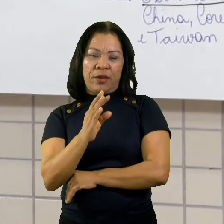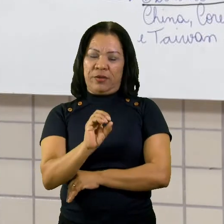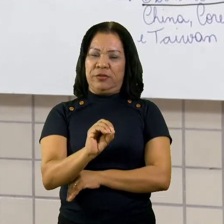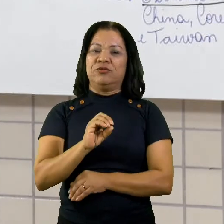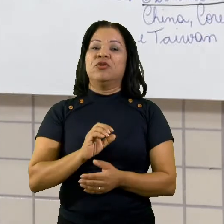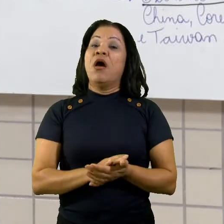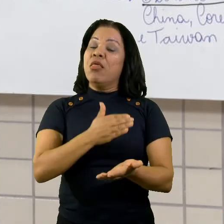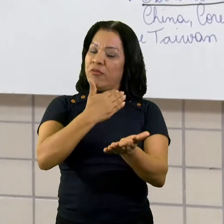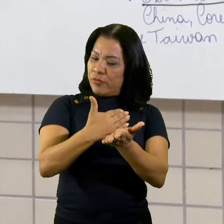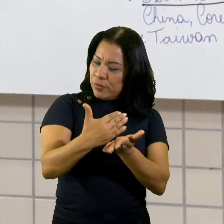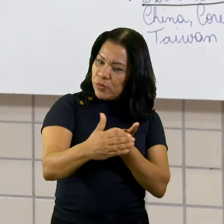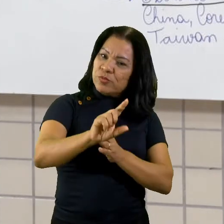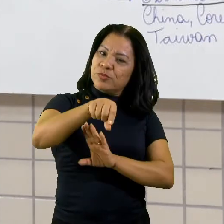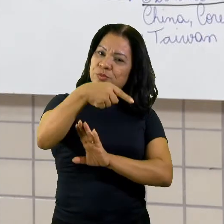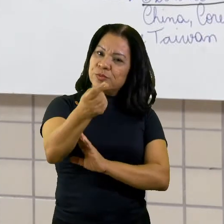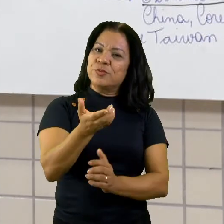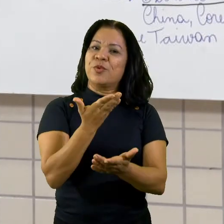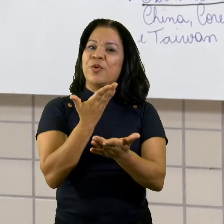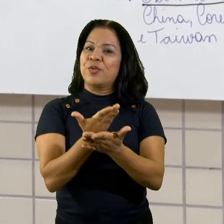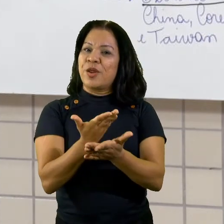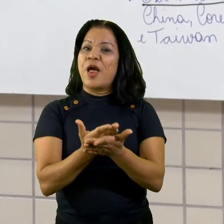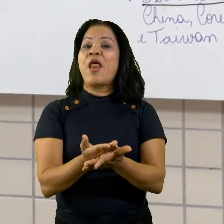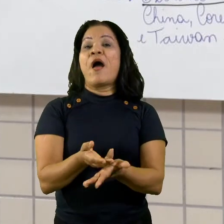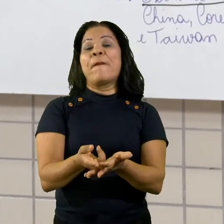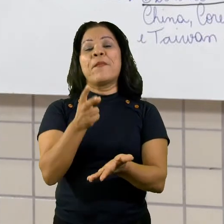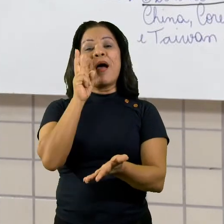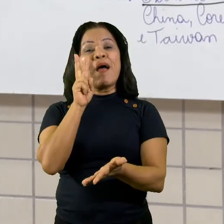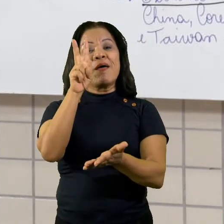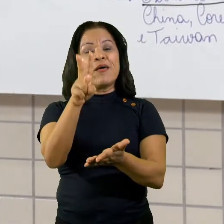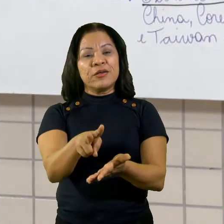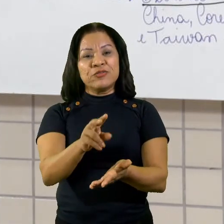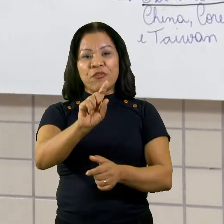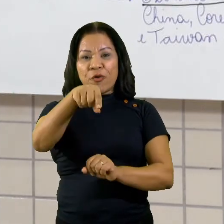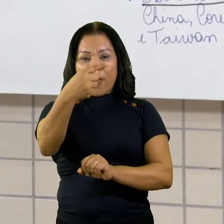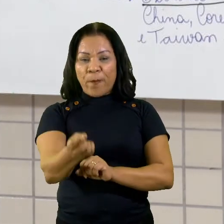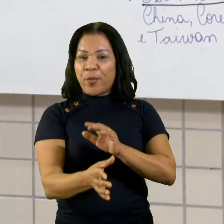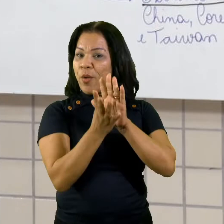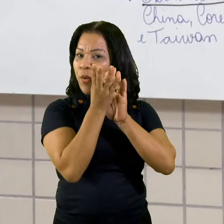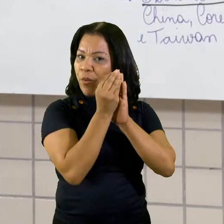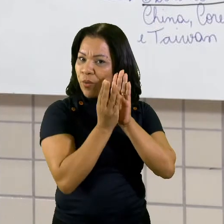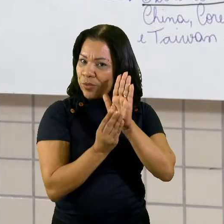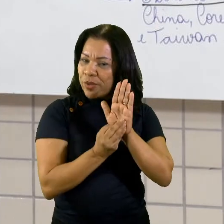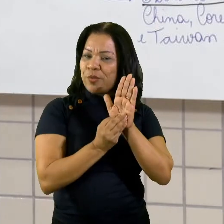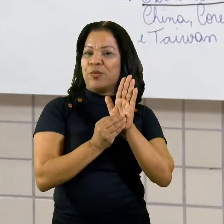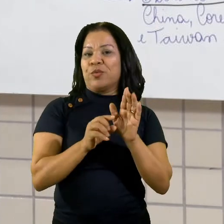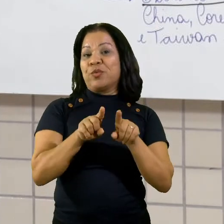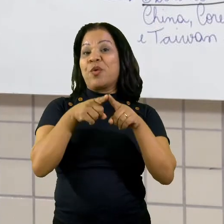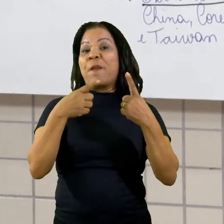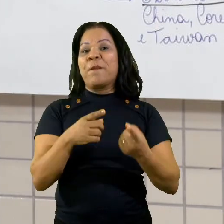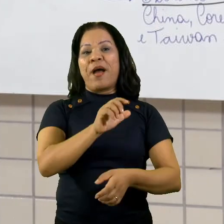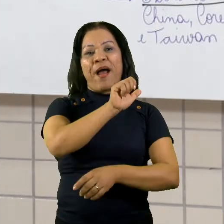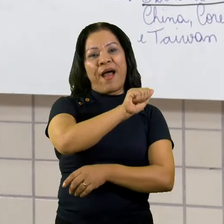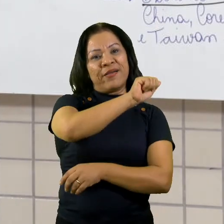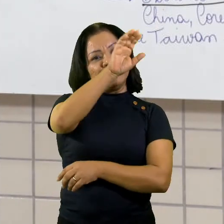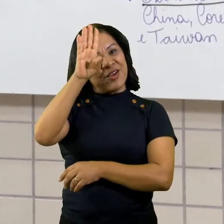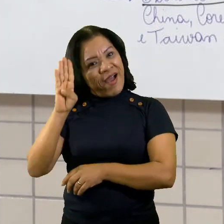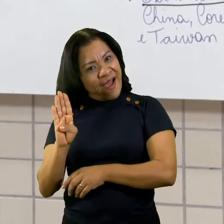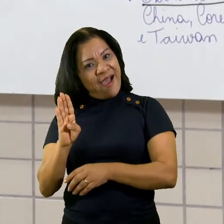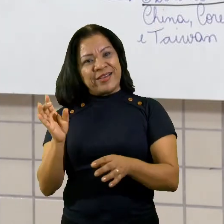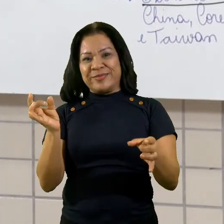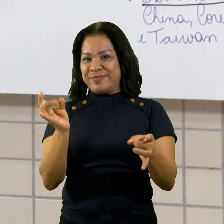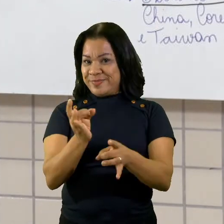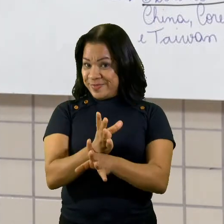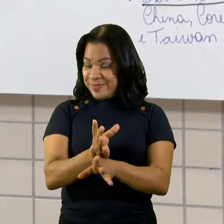próximas aulas falando dos nossos próximos conteúdos. Mas sobre a Ásia a gente encerrou o que tínhamos que falar.